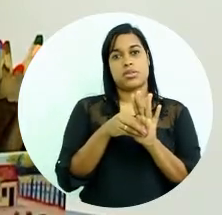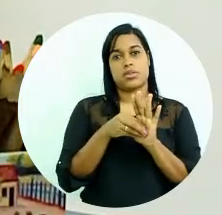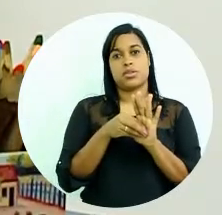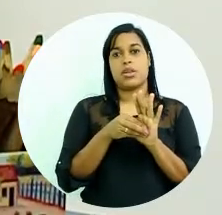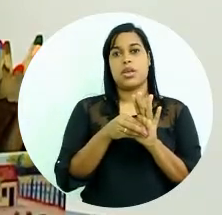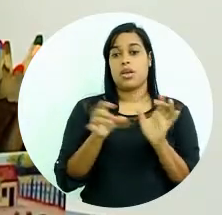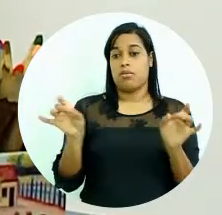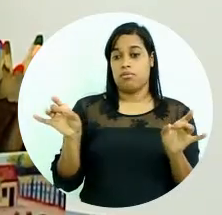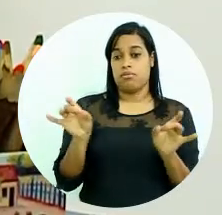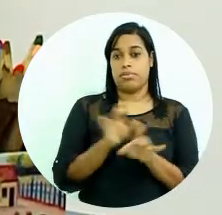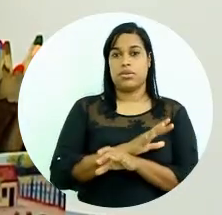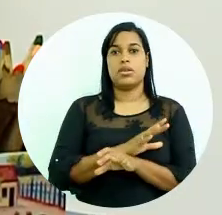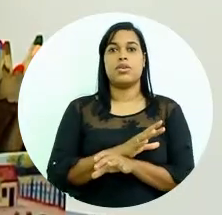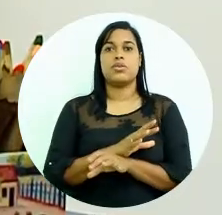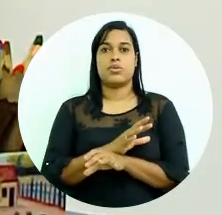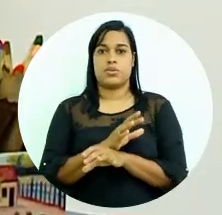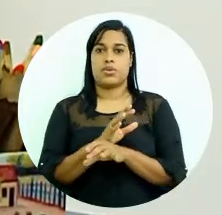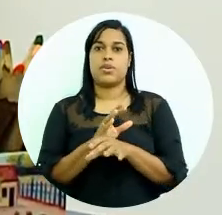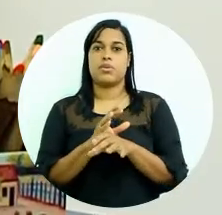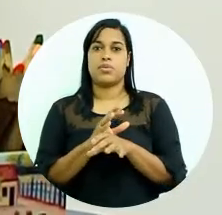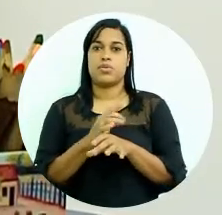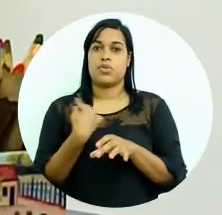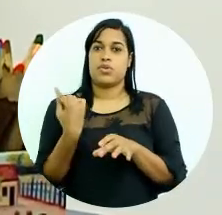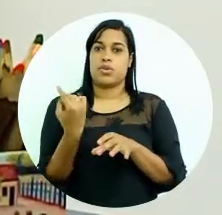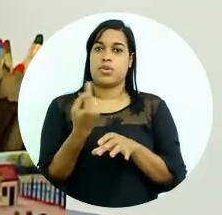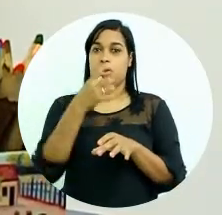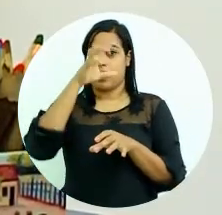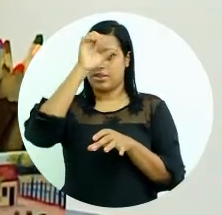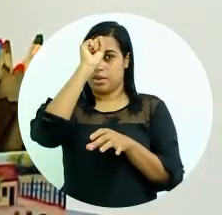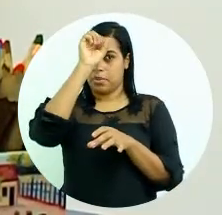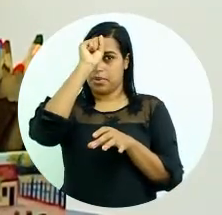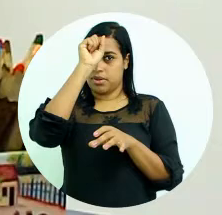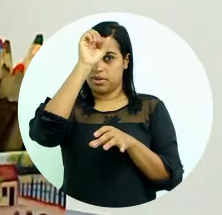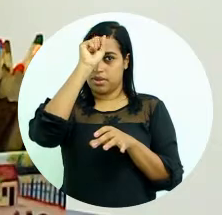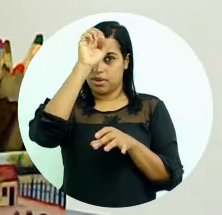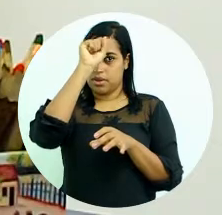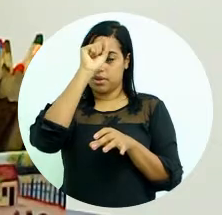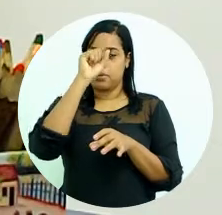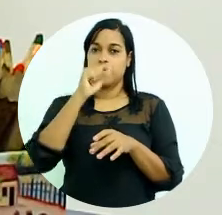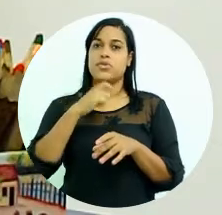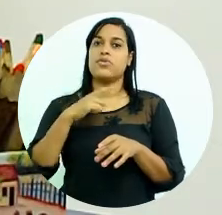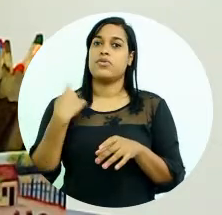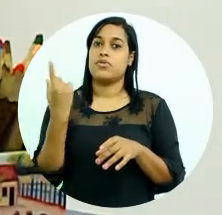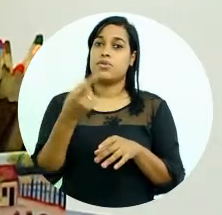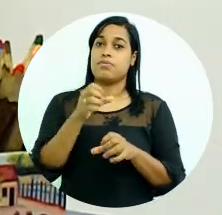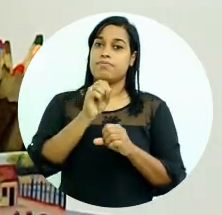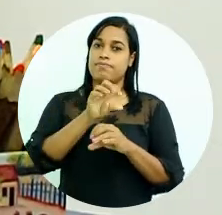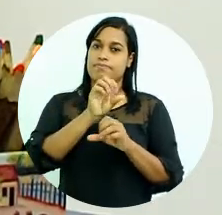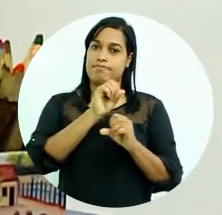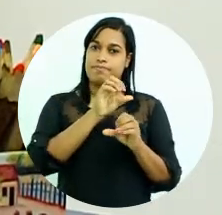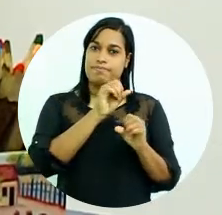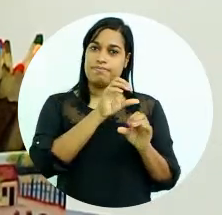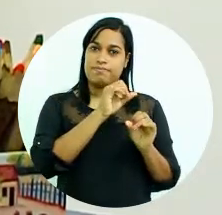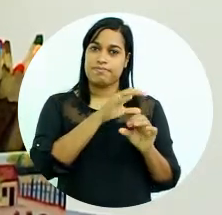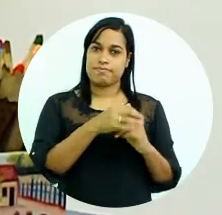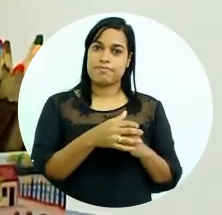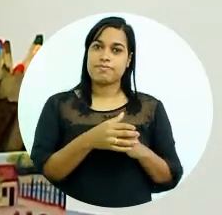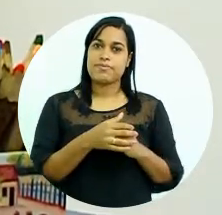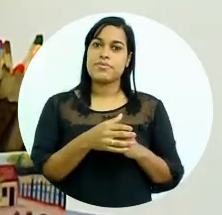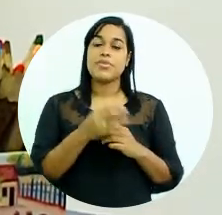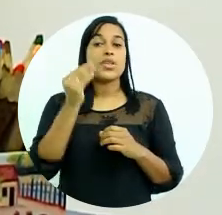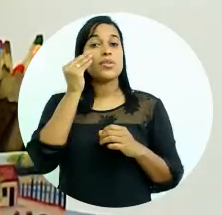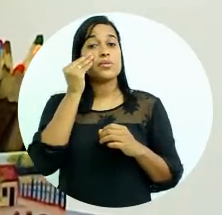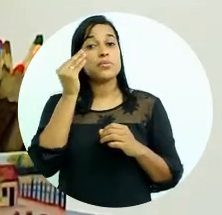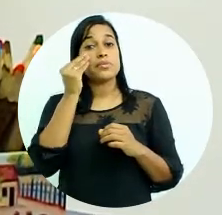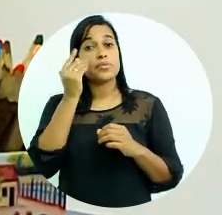implementamos e concluímos a partir daquilo que nós aprendemos, do que nós fomos ensinados